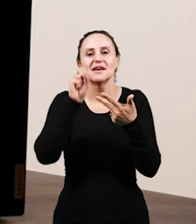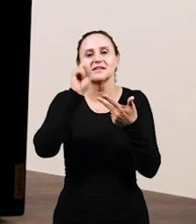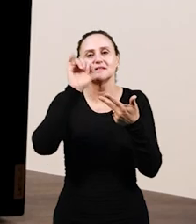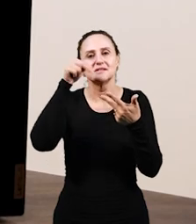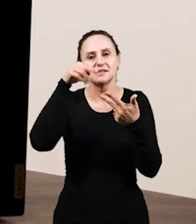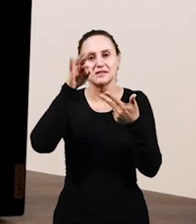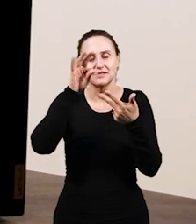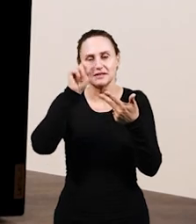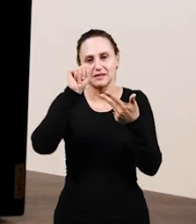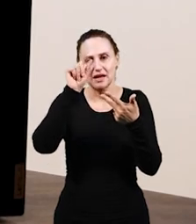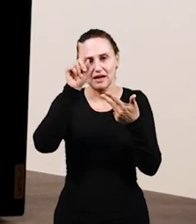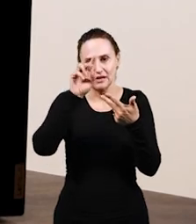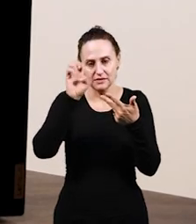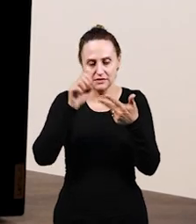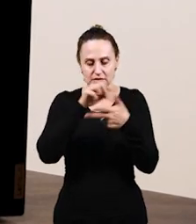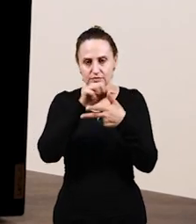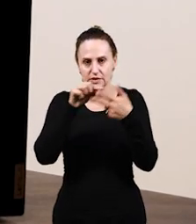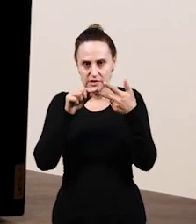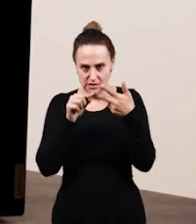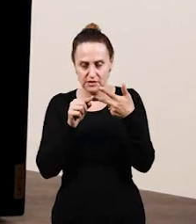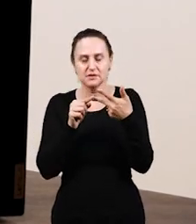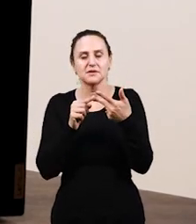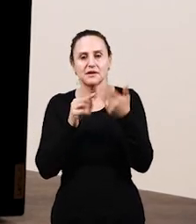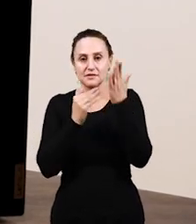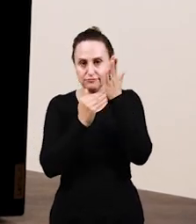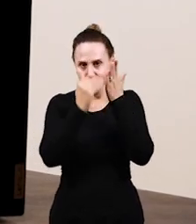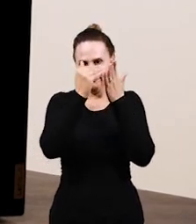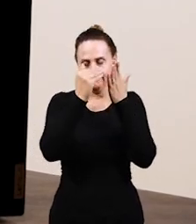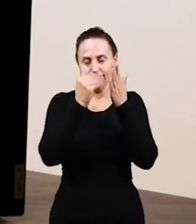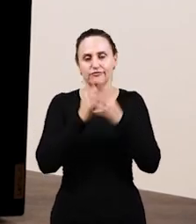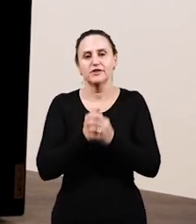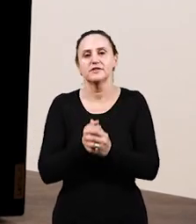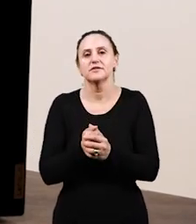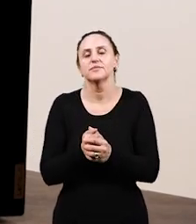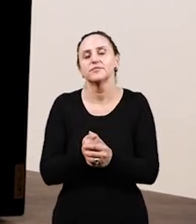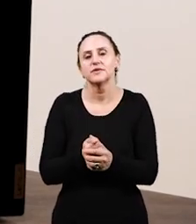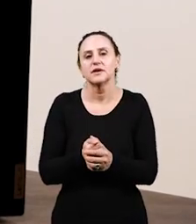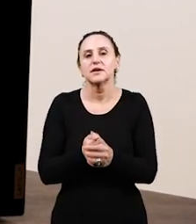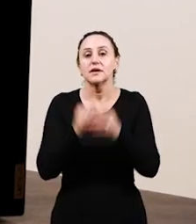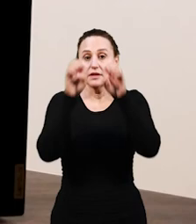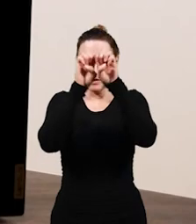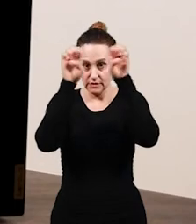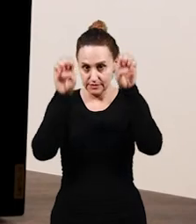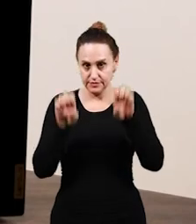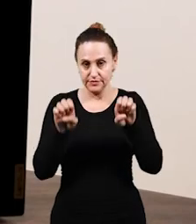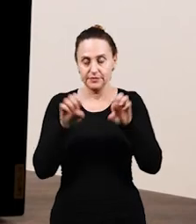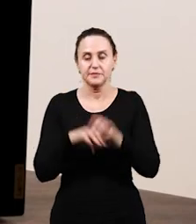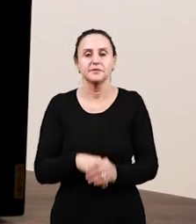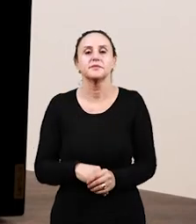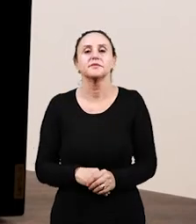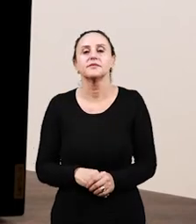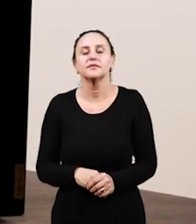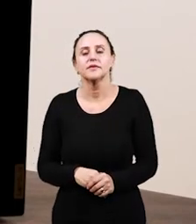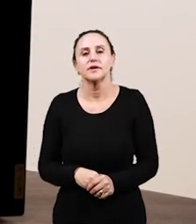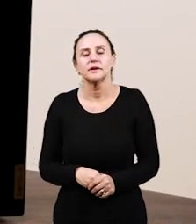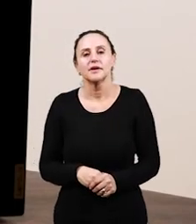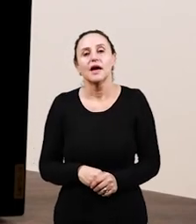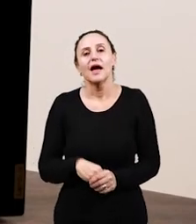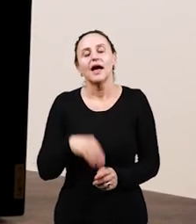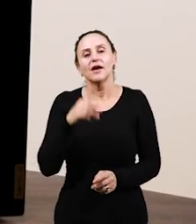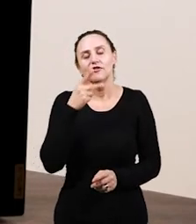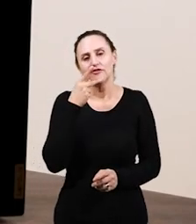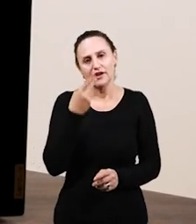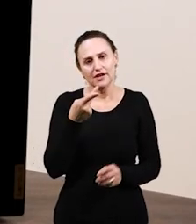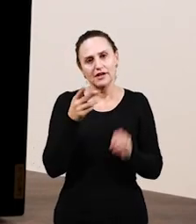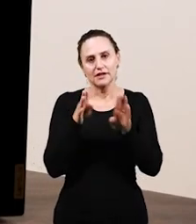unidade de significação que é a frase isso segundo estruturalismo e aí eu falei